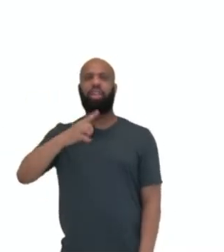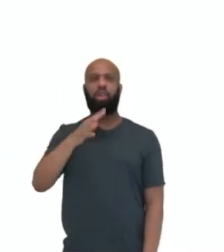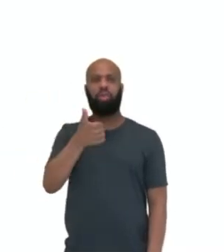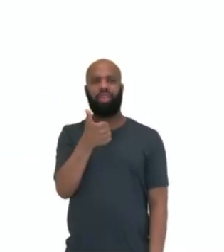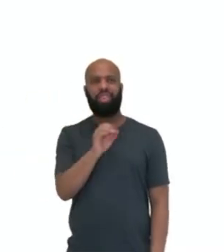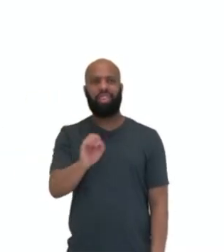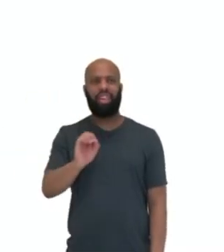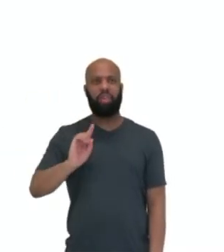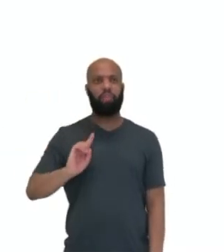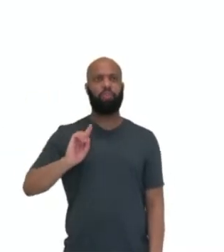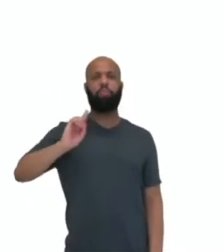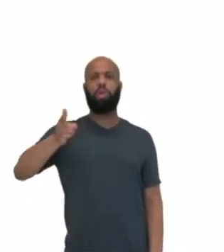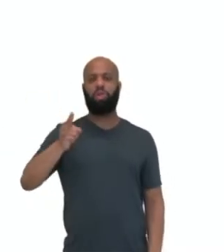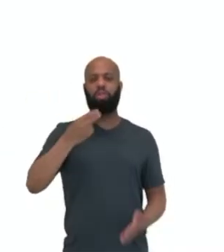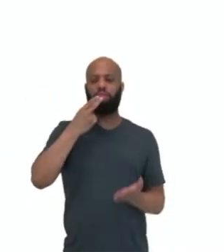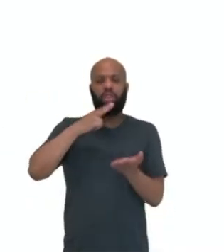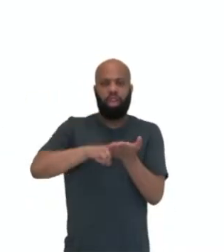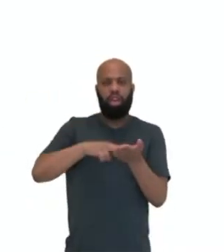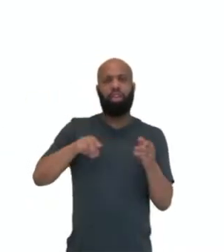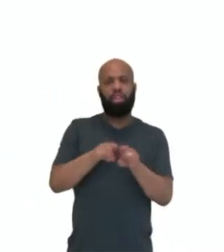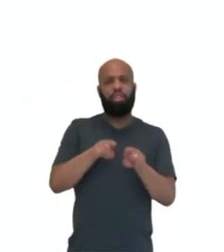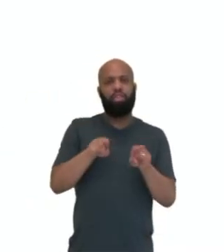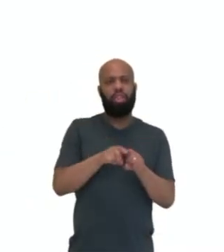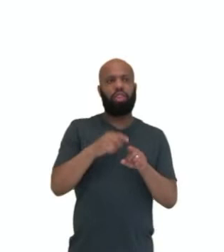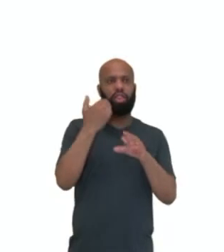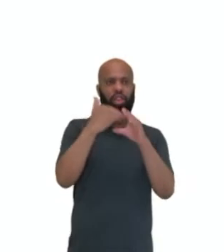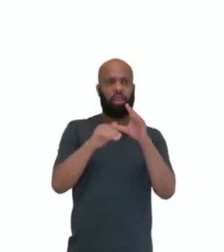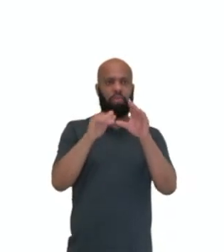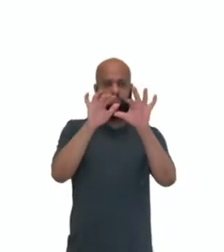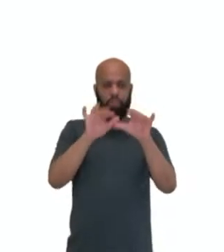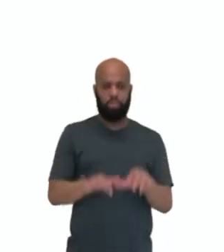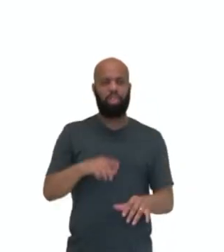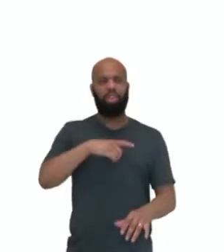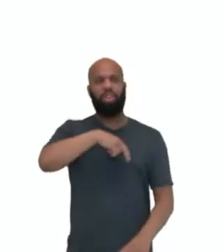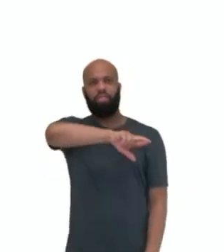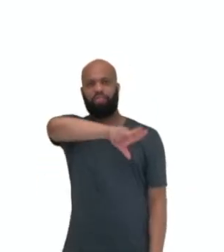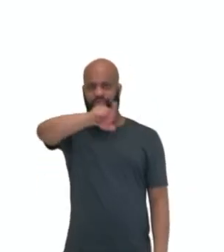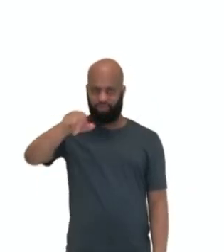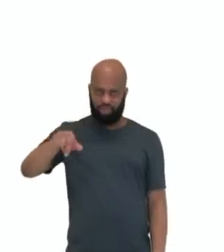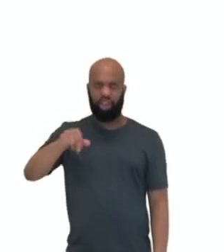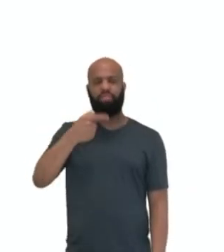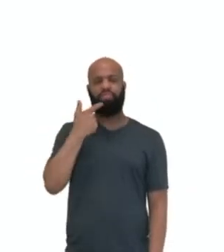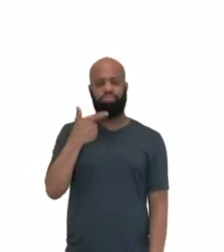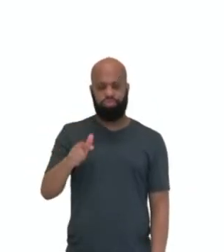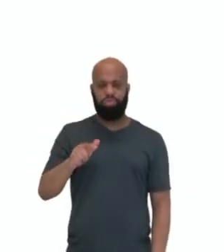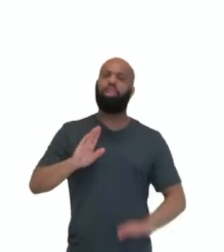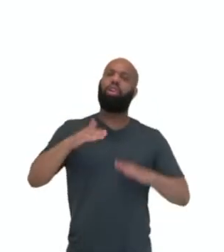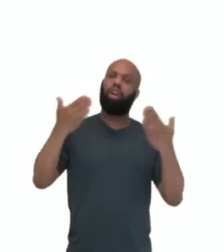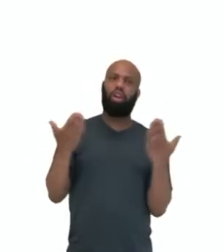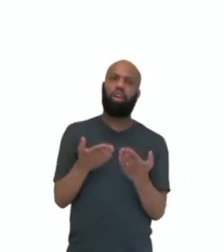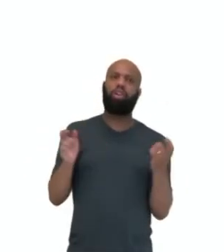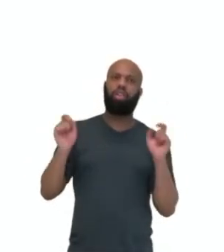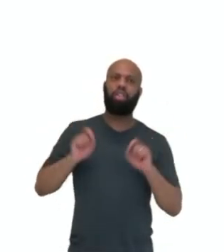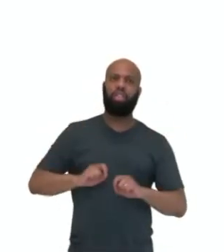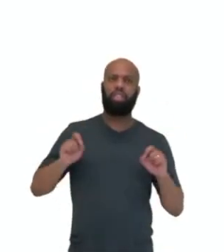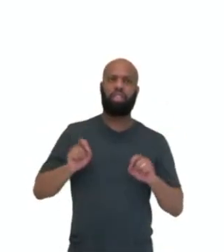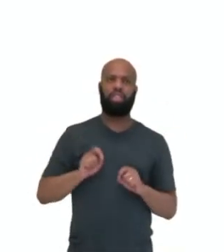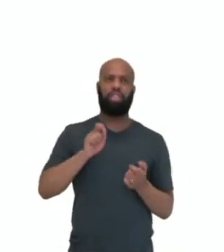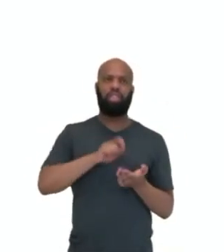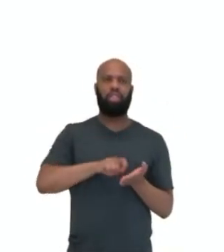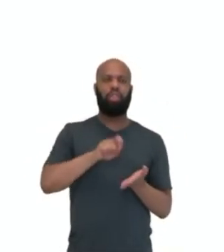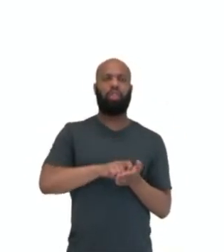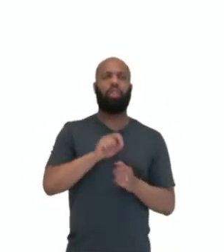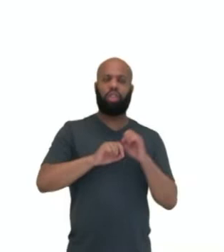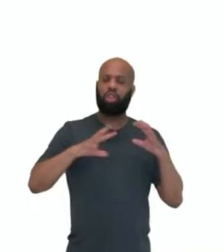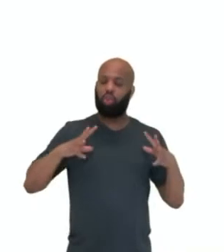10 mil cartas e e-mails, nos mais diversos idiomas. Posto isso, eu posso acrescentar: todos